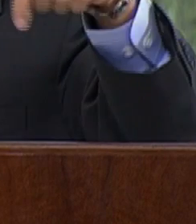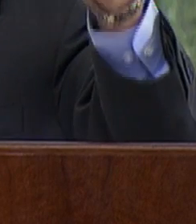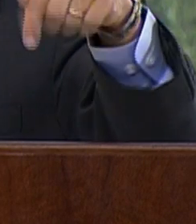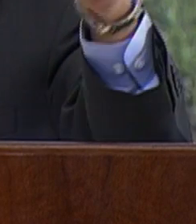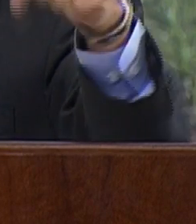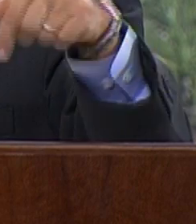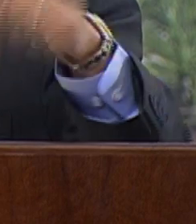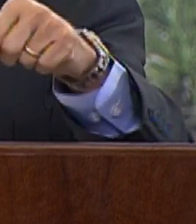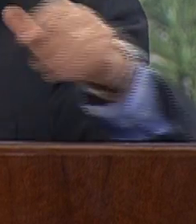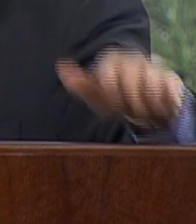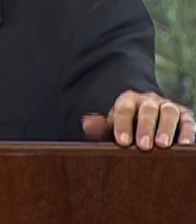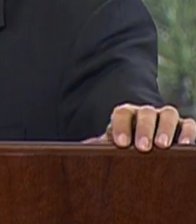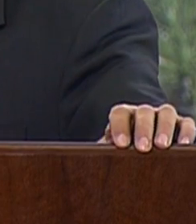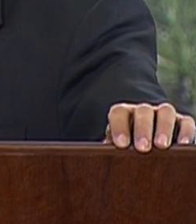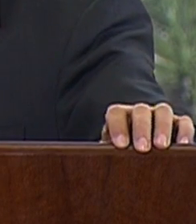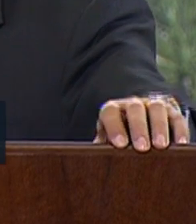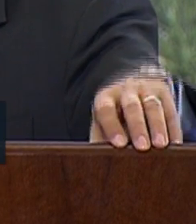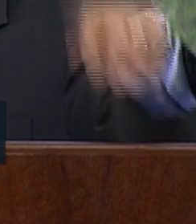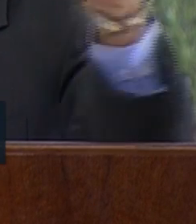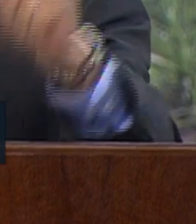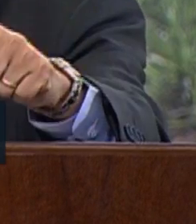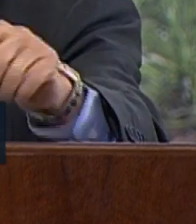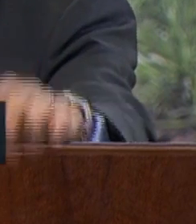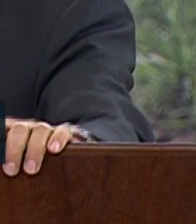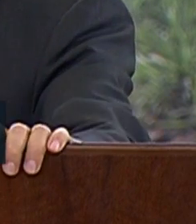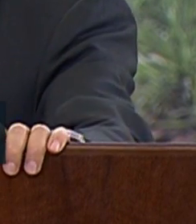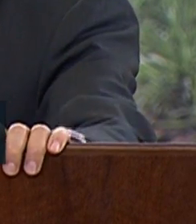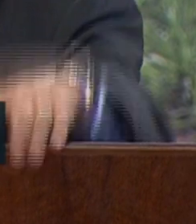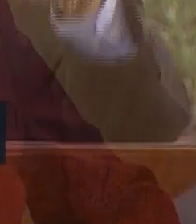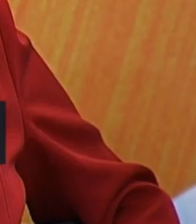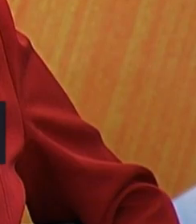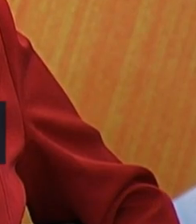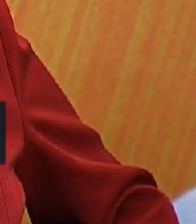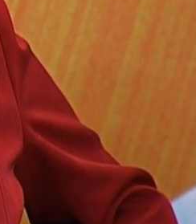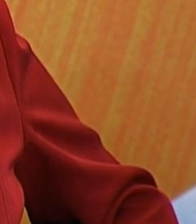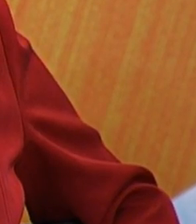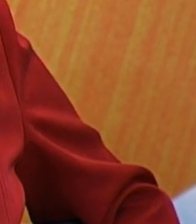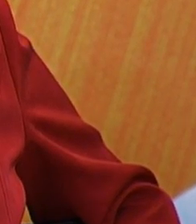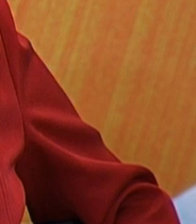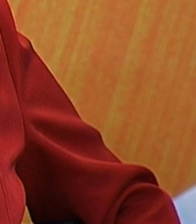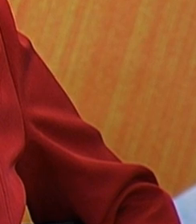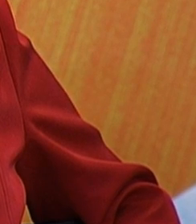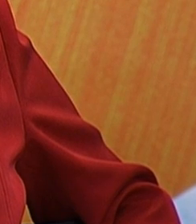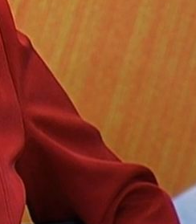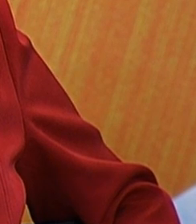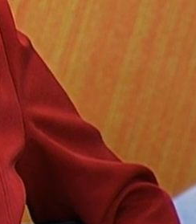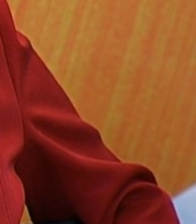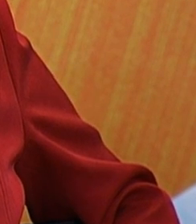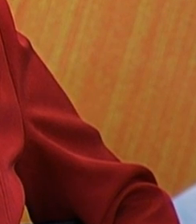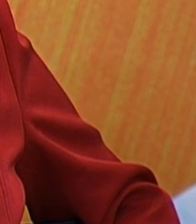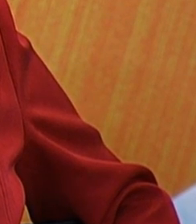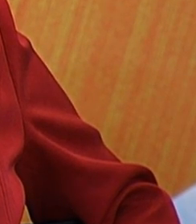que até este momento no país foram feitas pelo Governo Federal cerca de 5,2